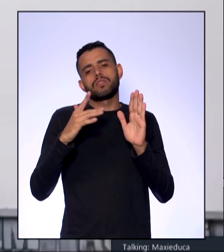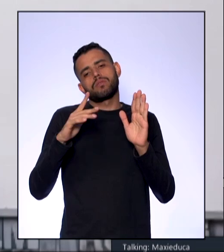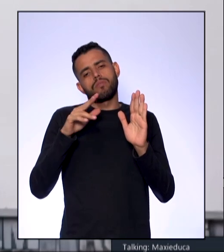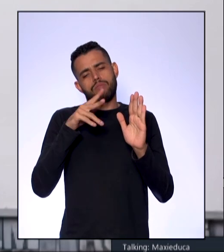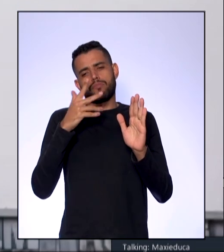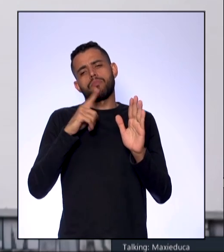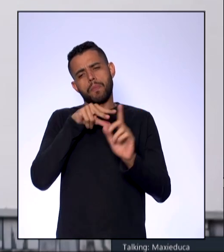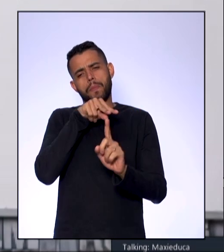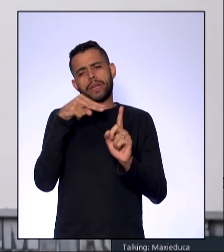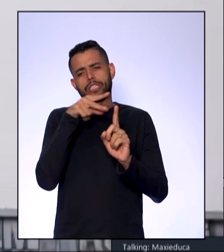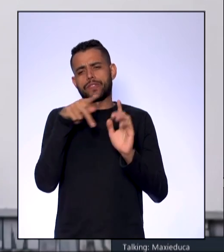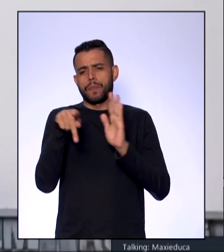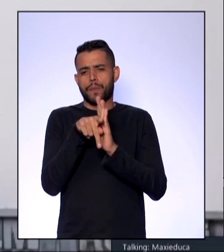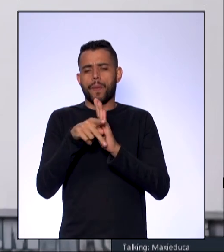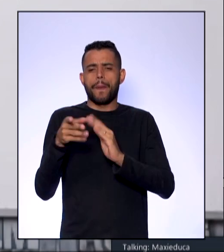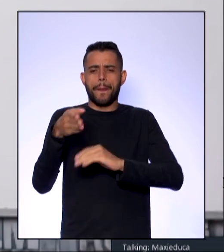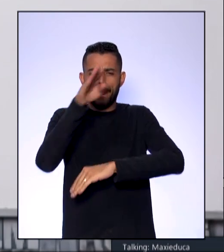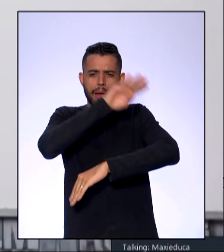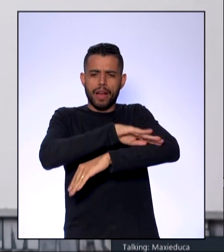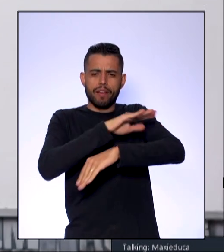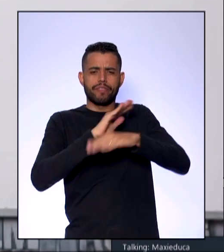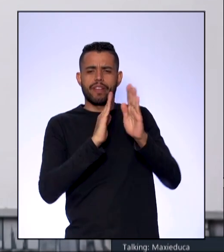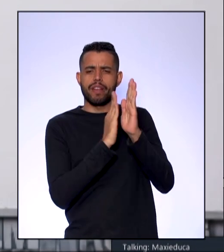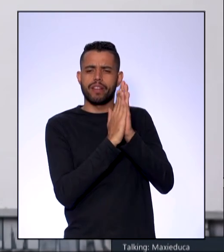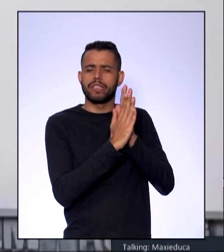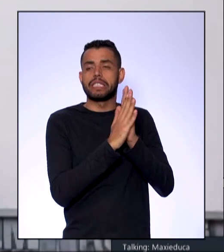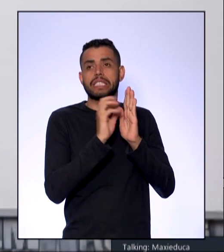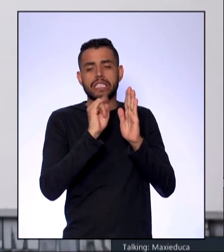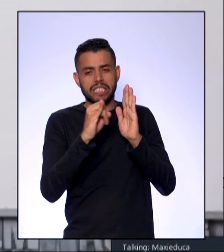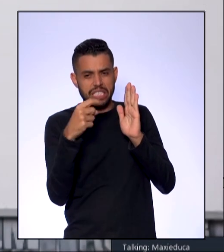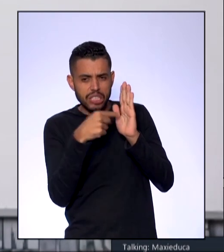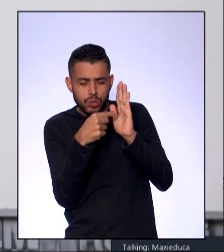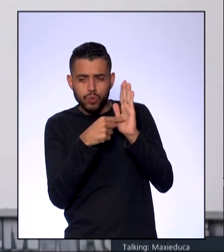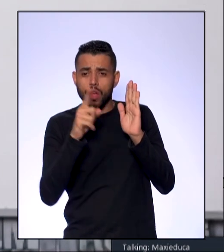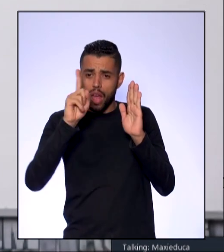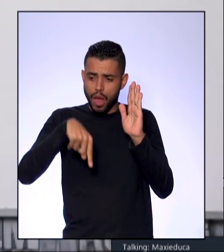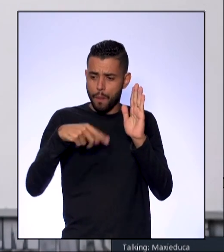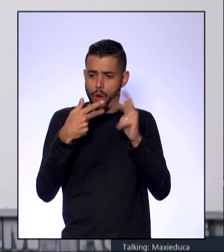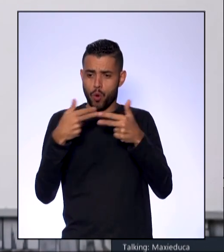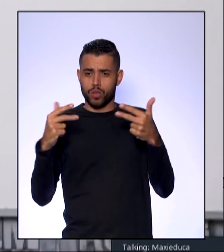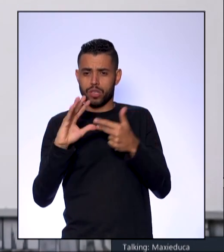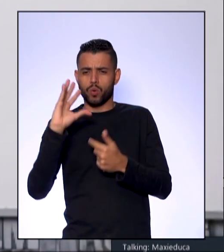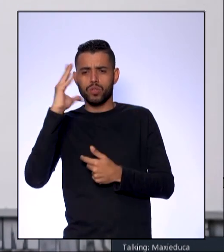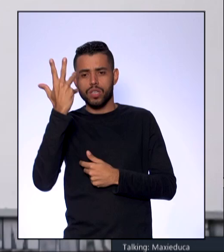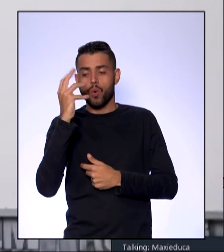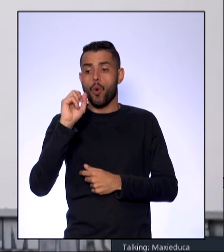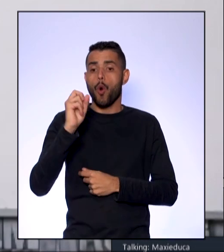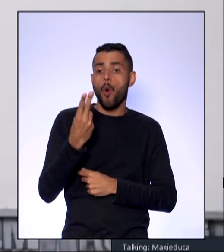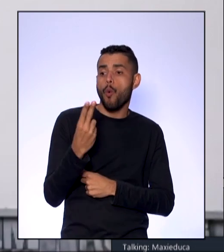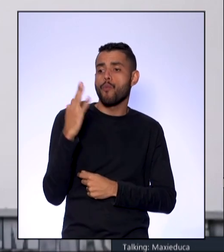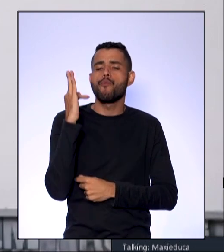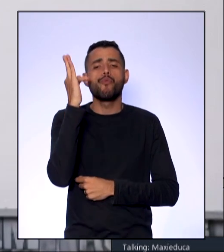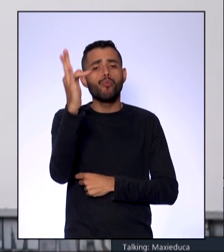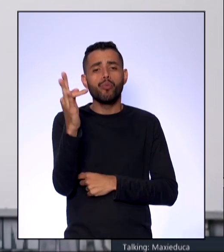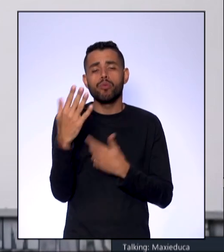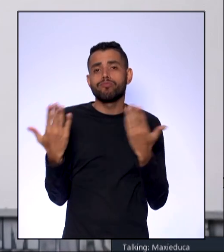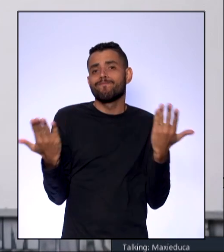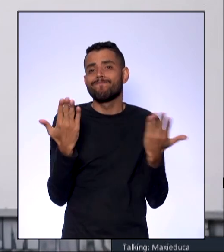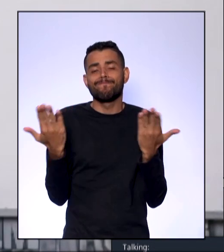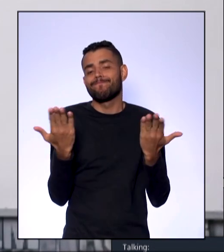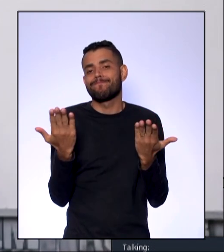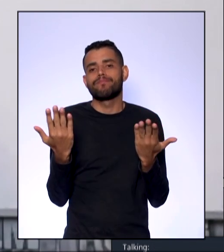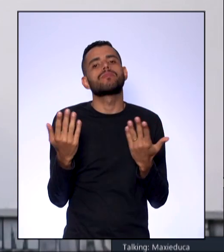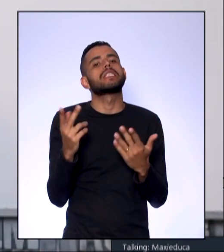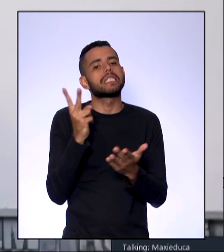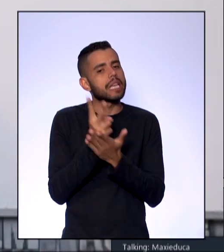perspectivas sobre ela, se era uma retratação de um fato ocorrido ou se era uma projeção do que iria ocorrer, cai muito em